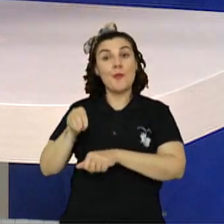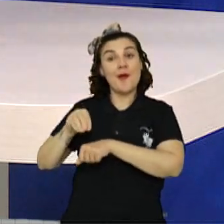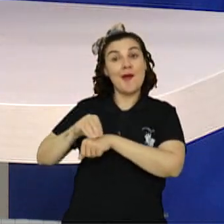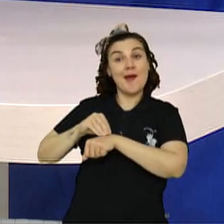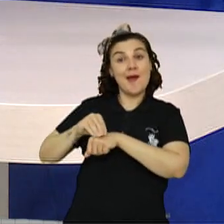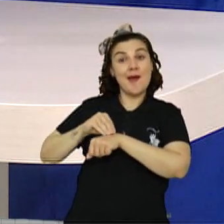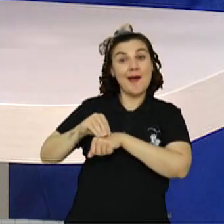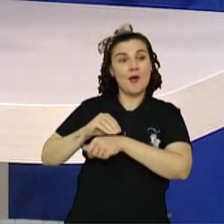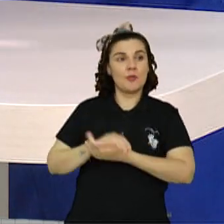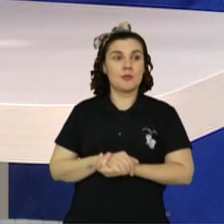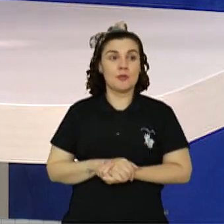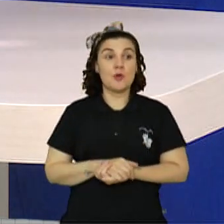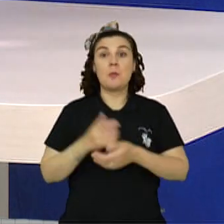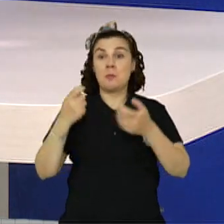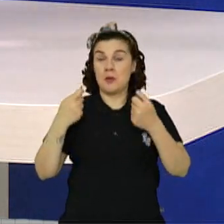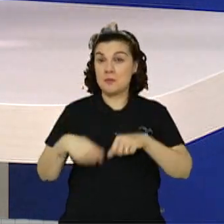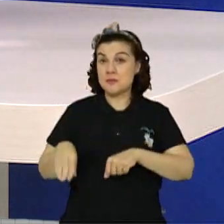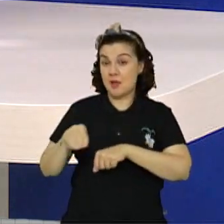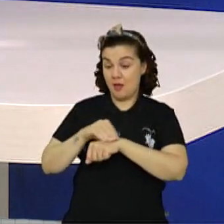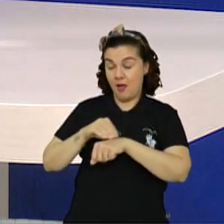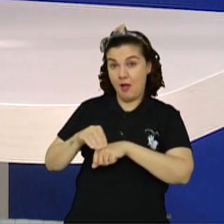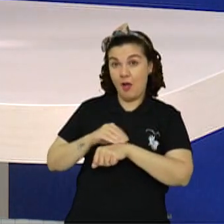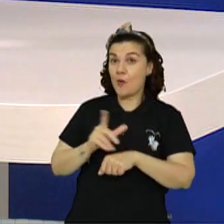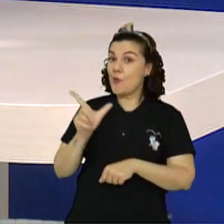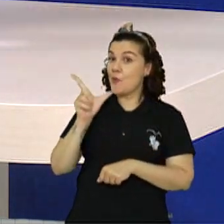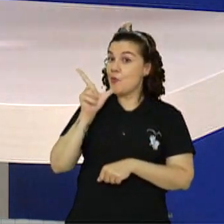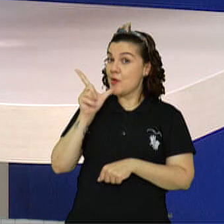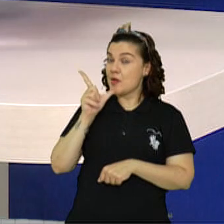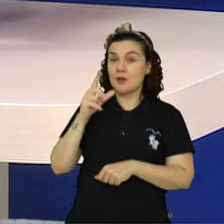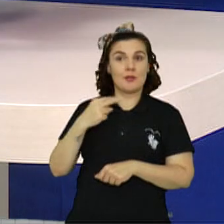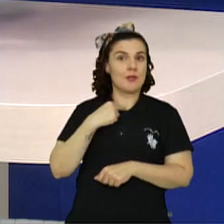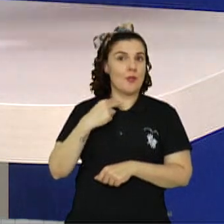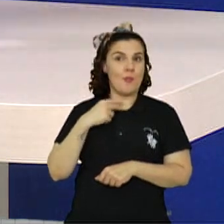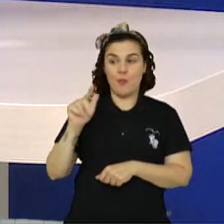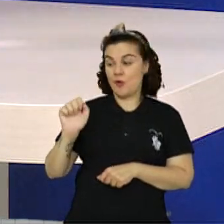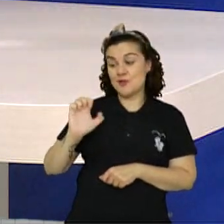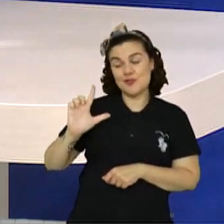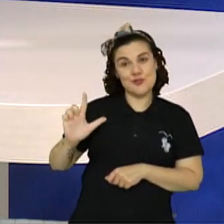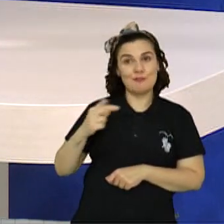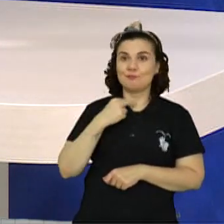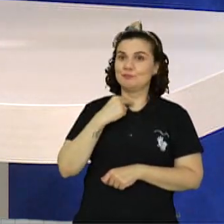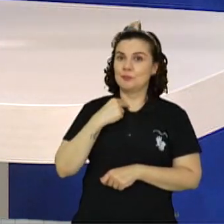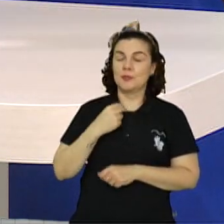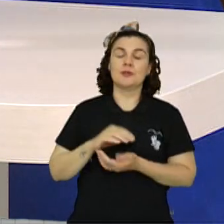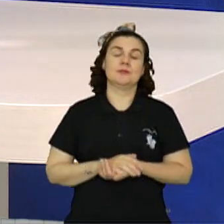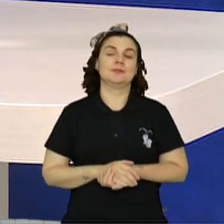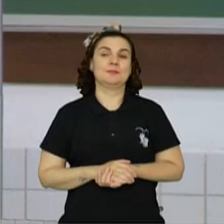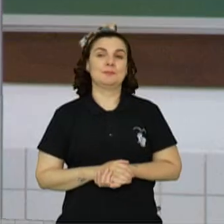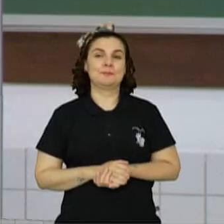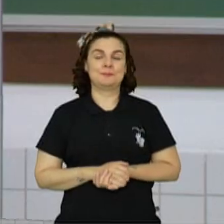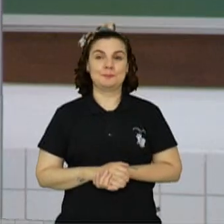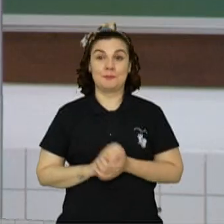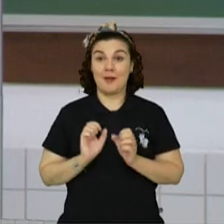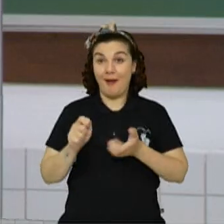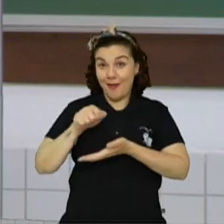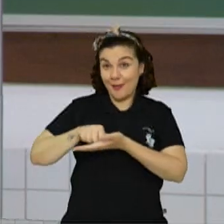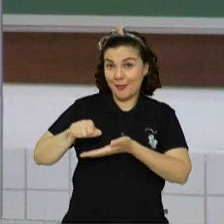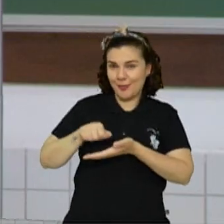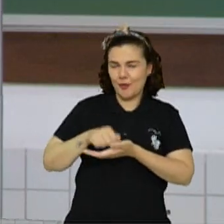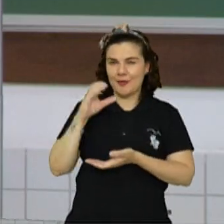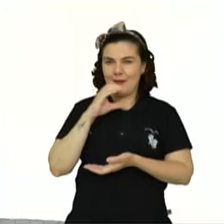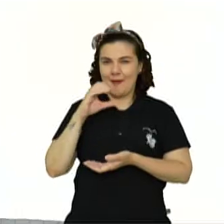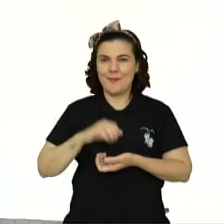tá bom? Só que tem que ser álcool líquido, não pode ser o álcool em gel. Um pouquinho de álcool, um pouquinho de óleo vegetal. Anotem